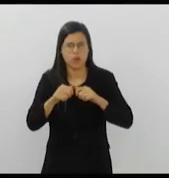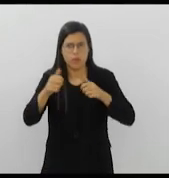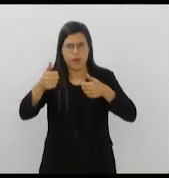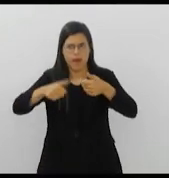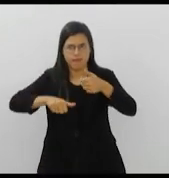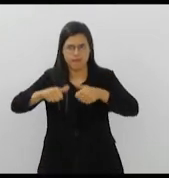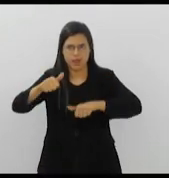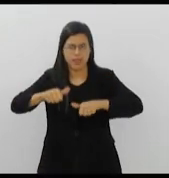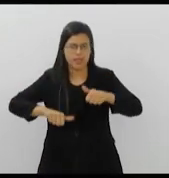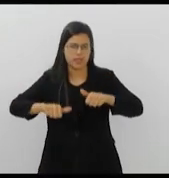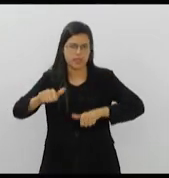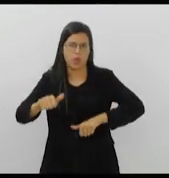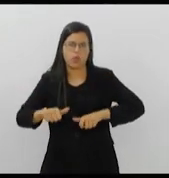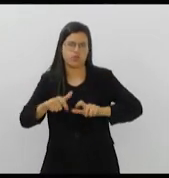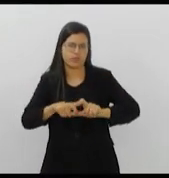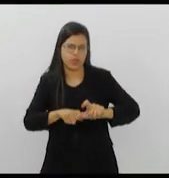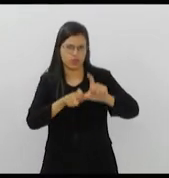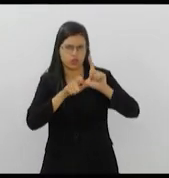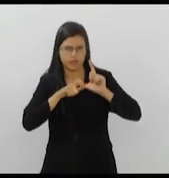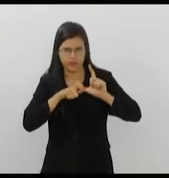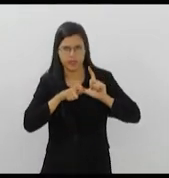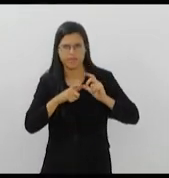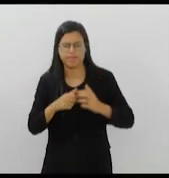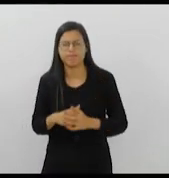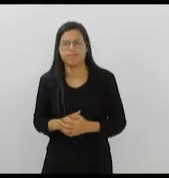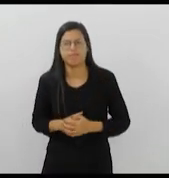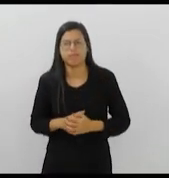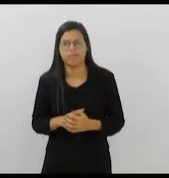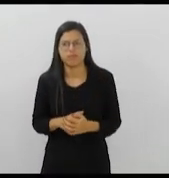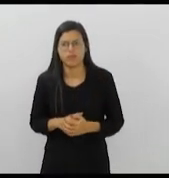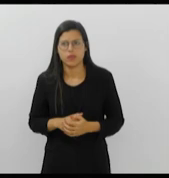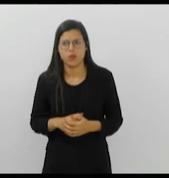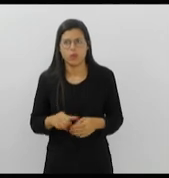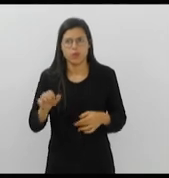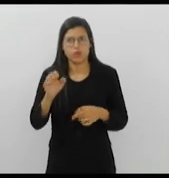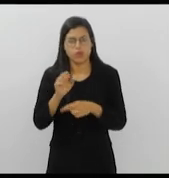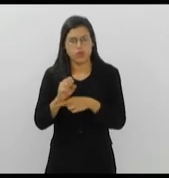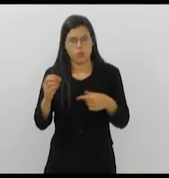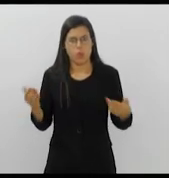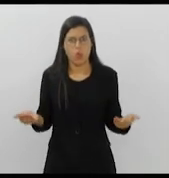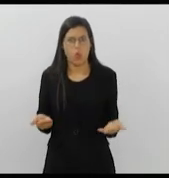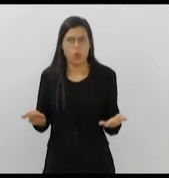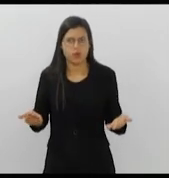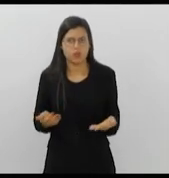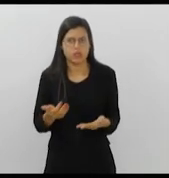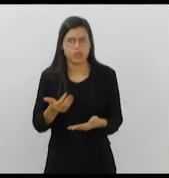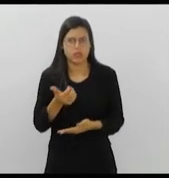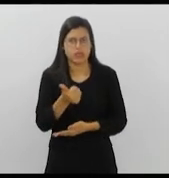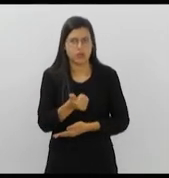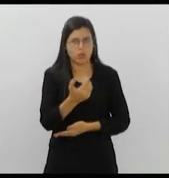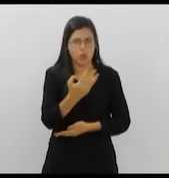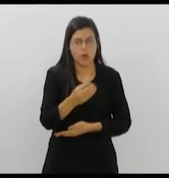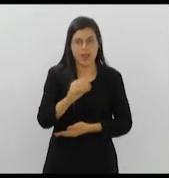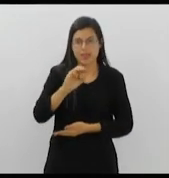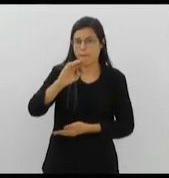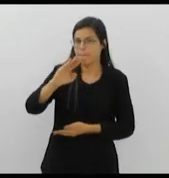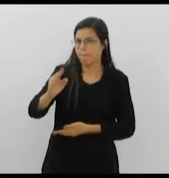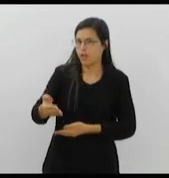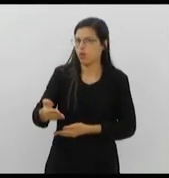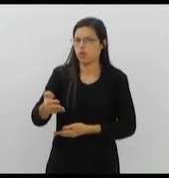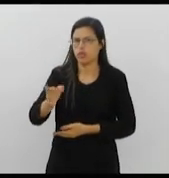dívida ativa. A dívida ativa do estado hoje está na ordem de 140 bilhões de